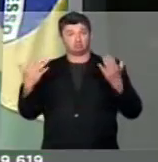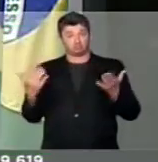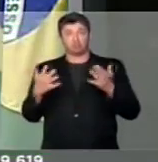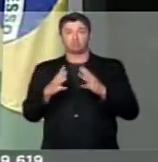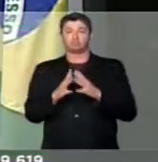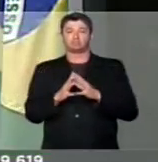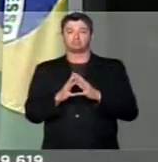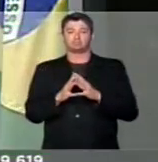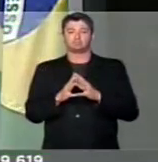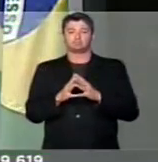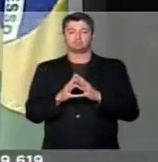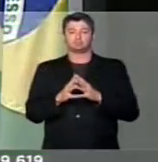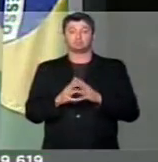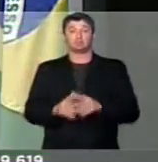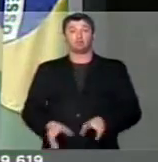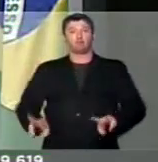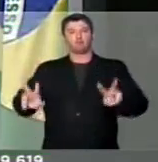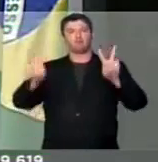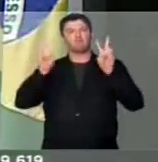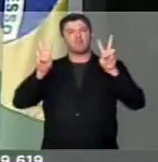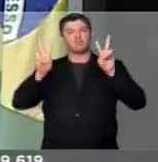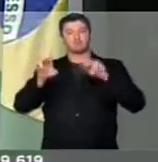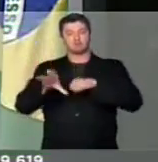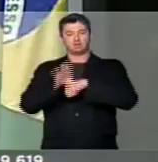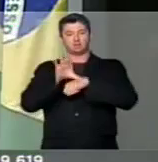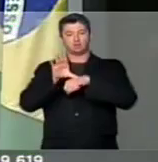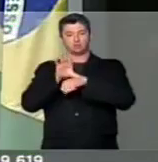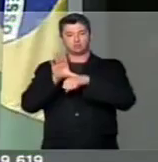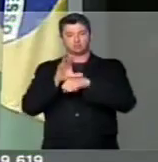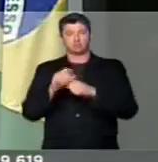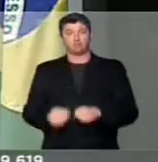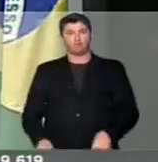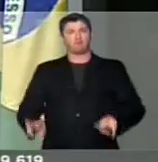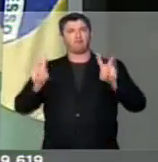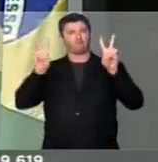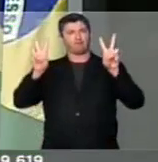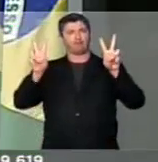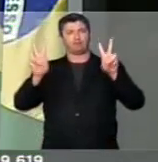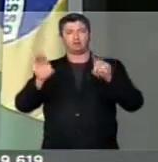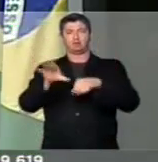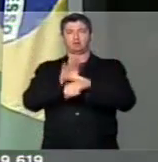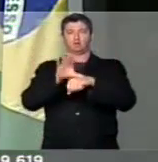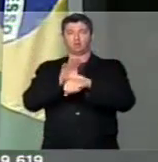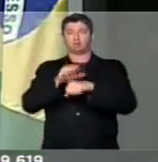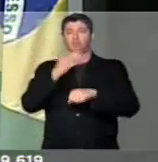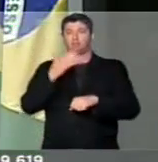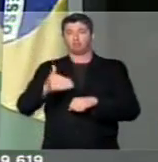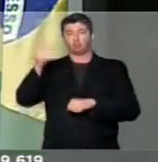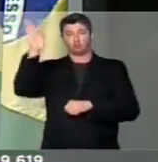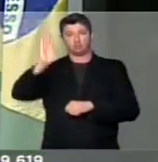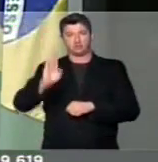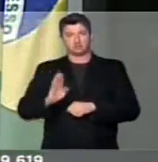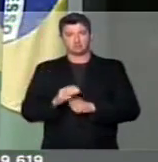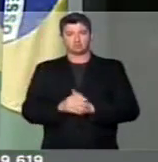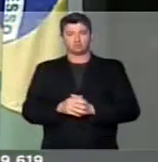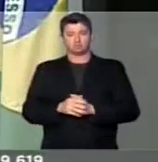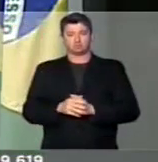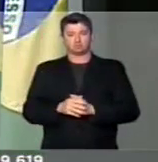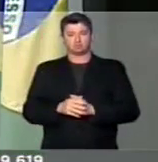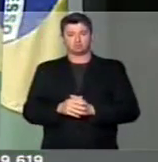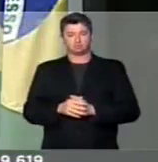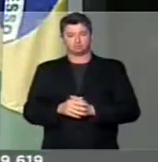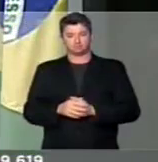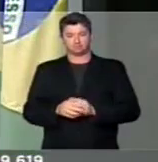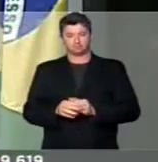Portanto, viva a Constituição, viva a Constituição da República Federativa do Brasil,